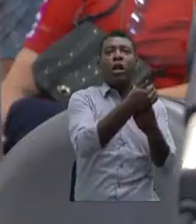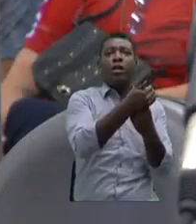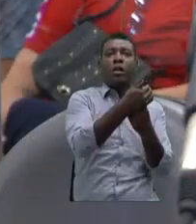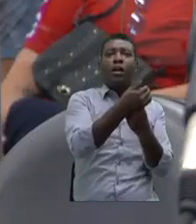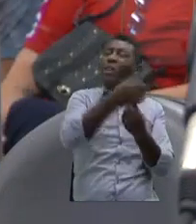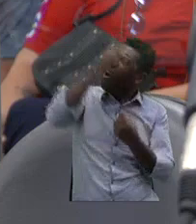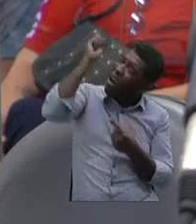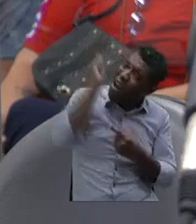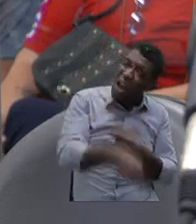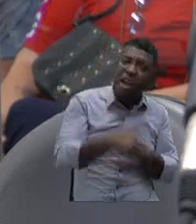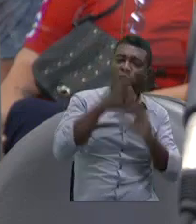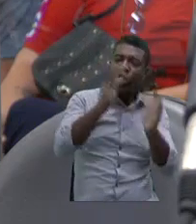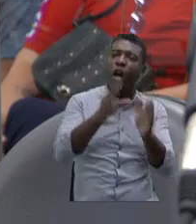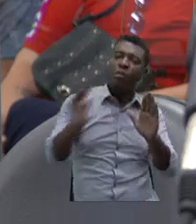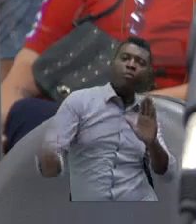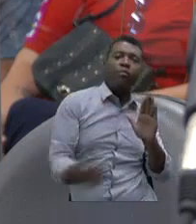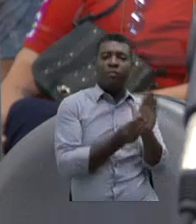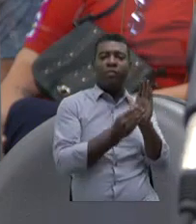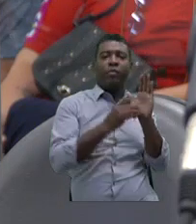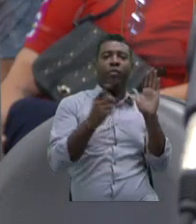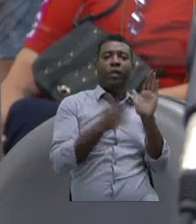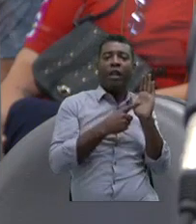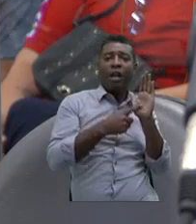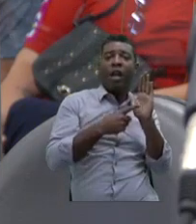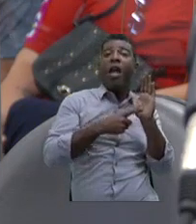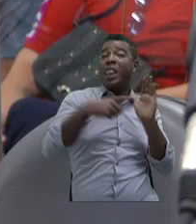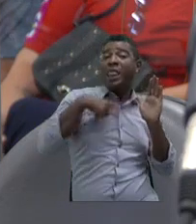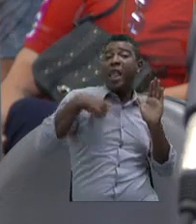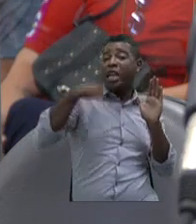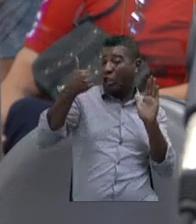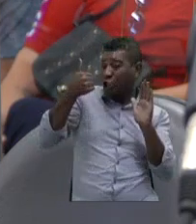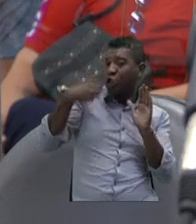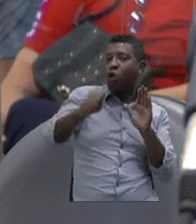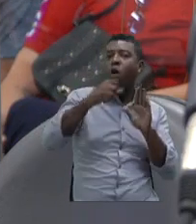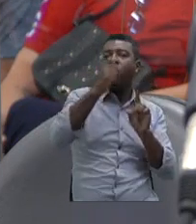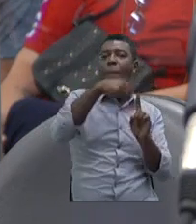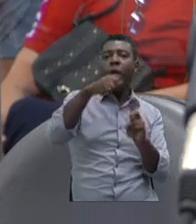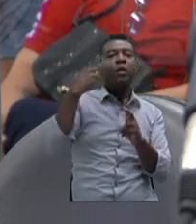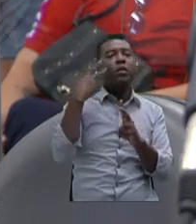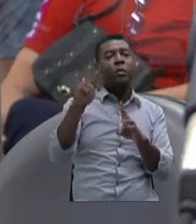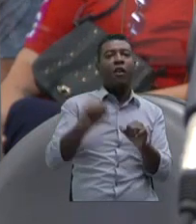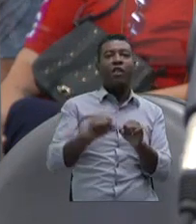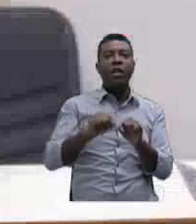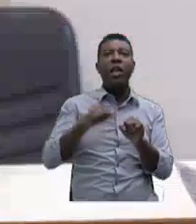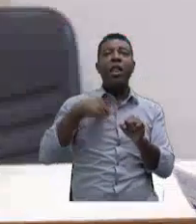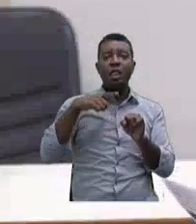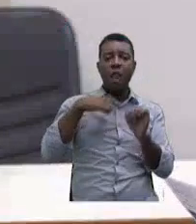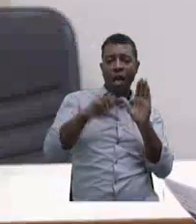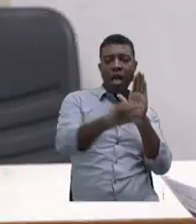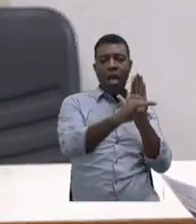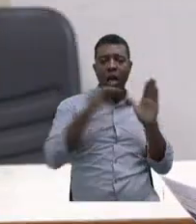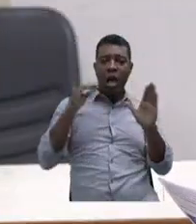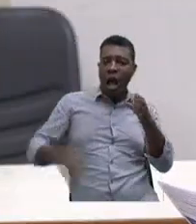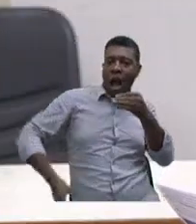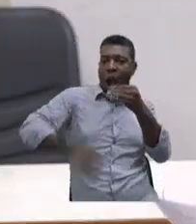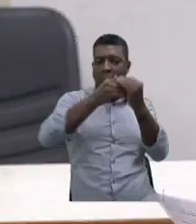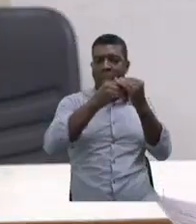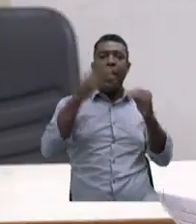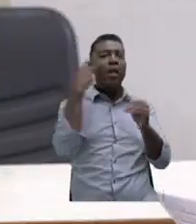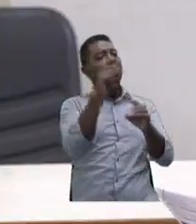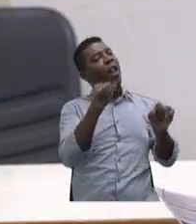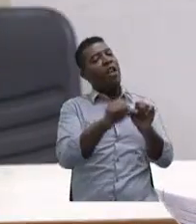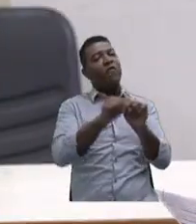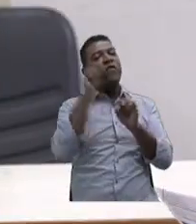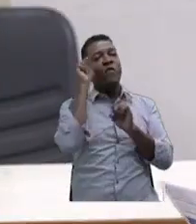Isso já está posto, nós temos 18 meses para fazer, tem uma emenda lá dessa casa para a gente fazer isso. Então, o